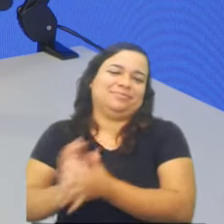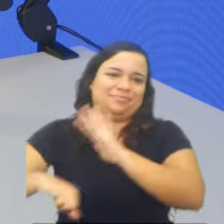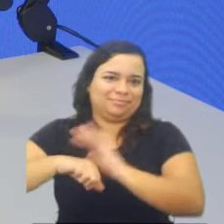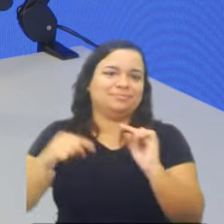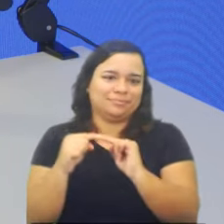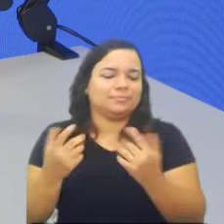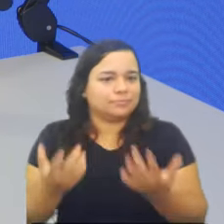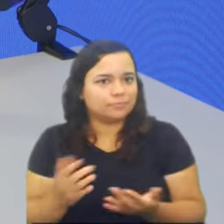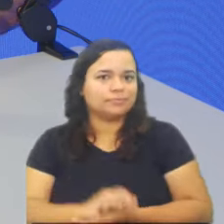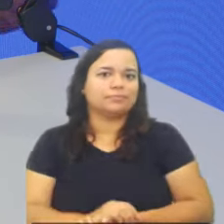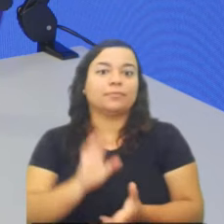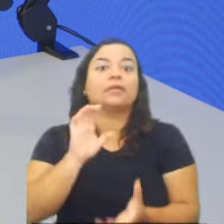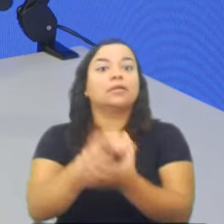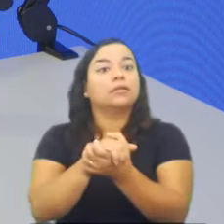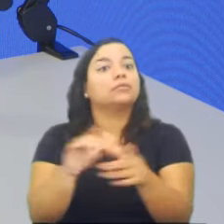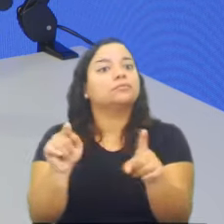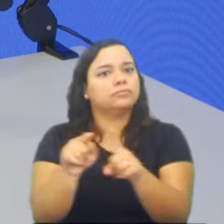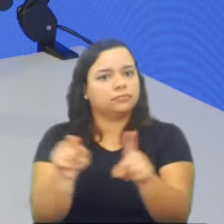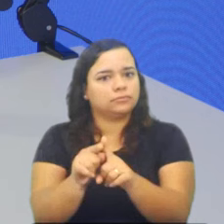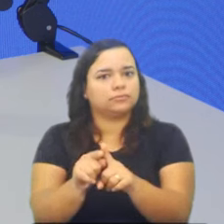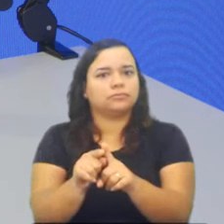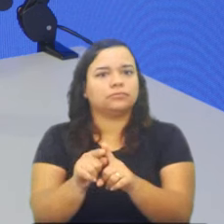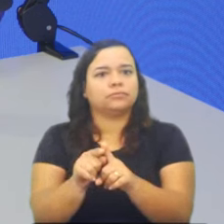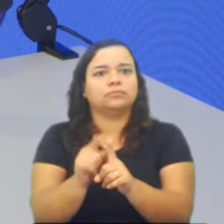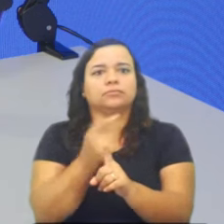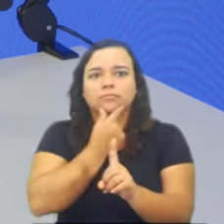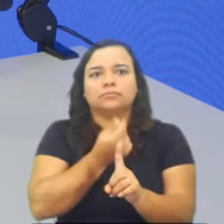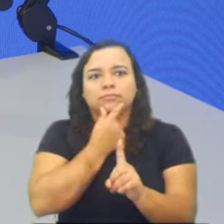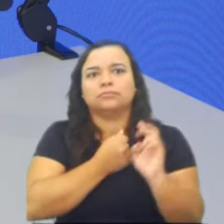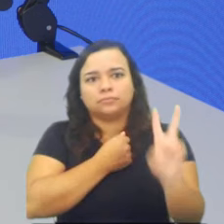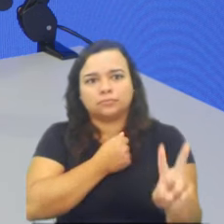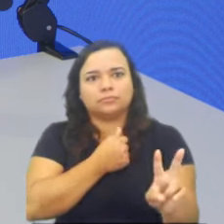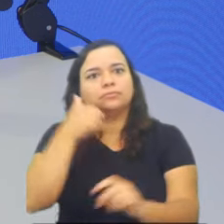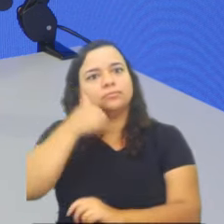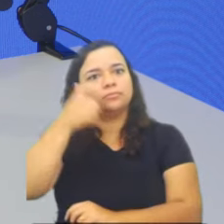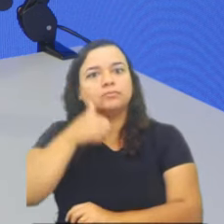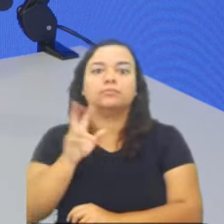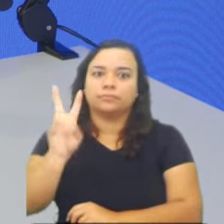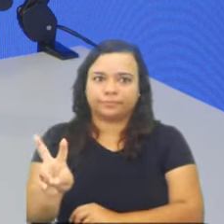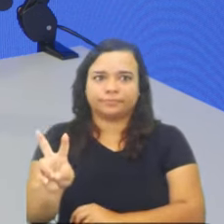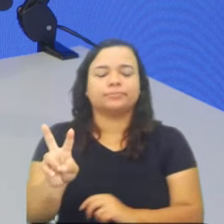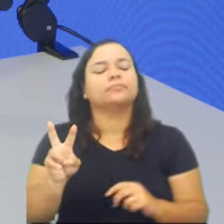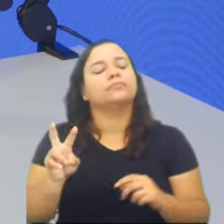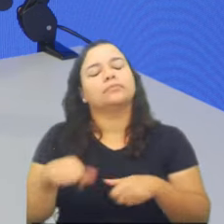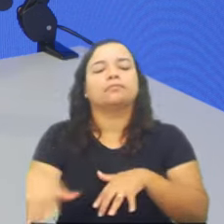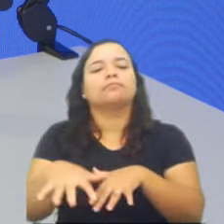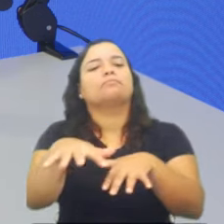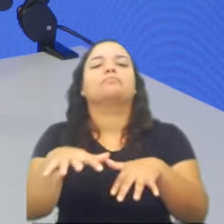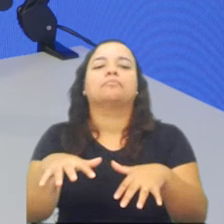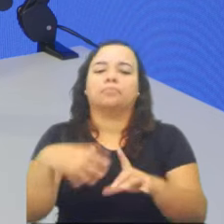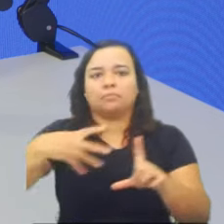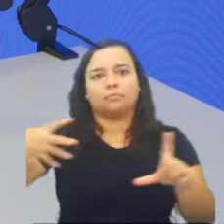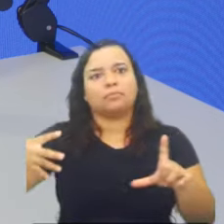isso o casamento eh igualitário por exemplo eh a parada trouxe isso lá em 2012 né então